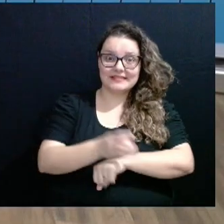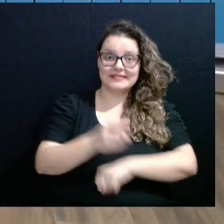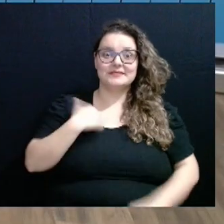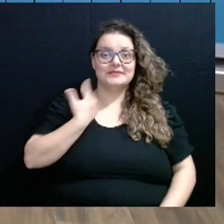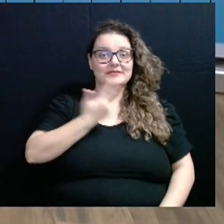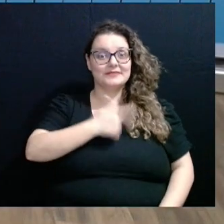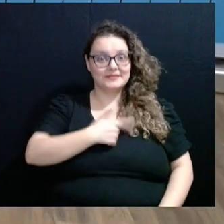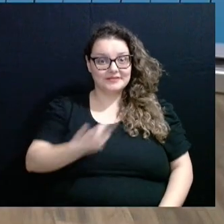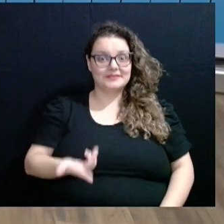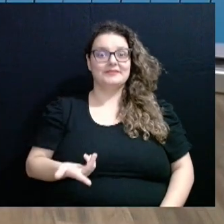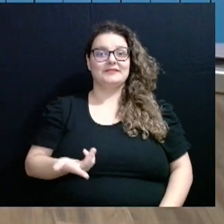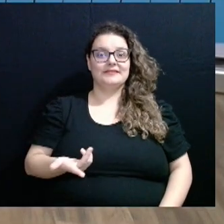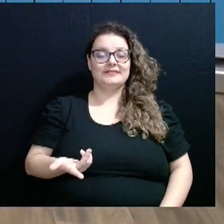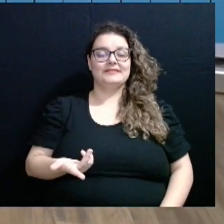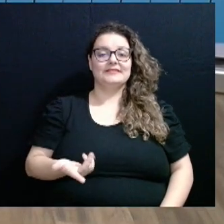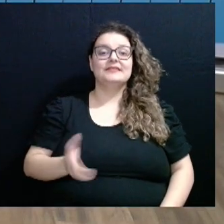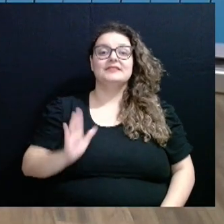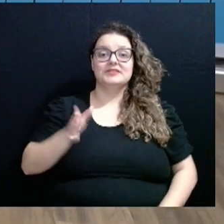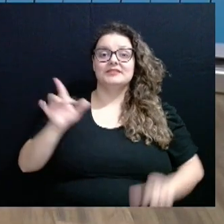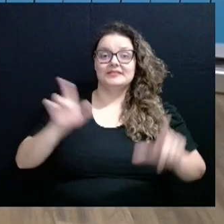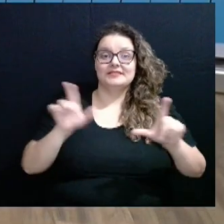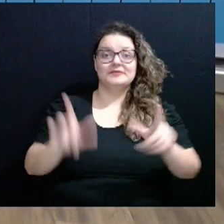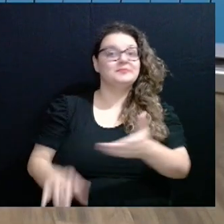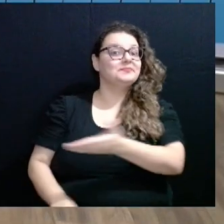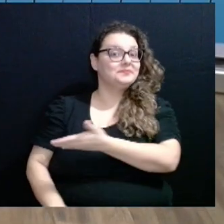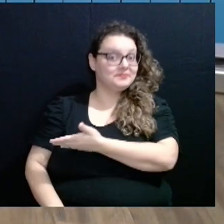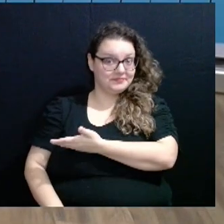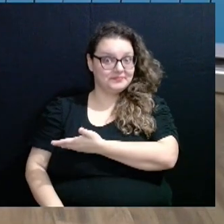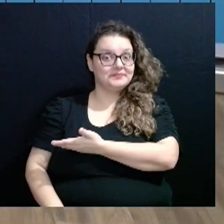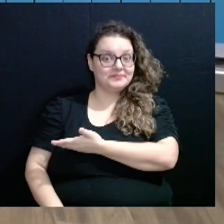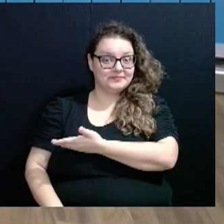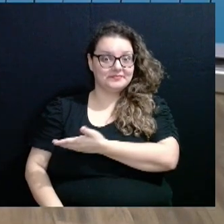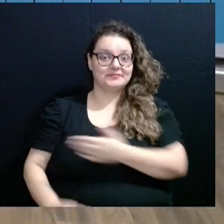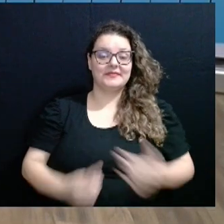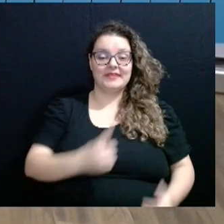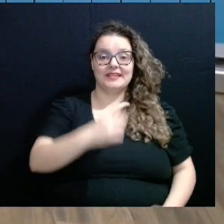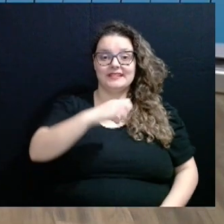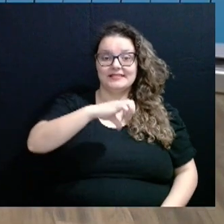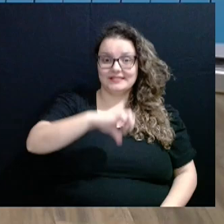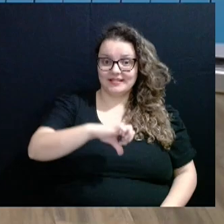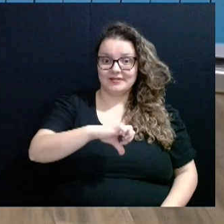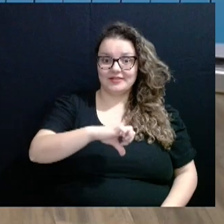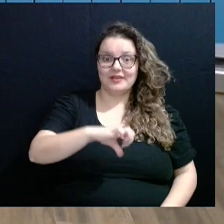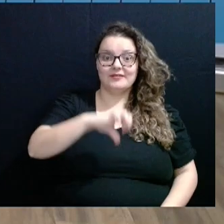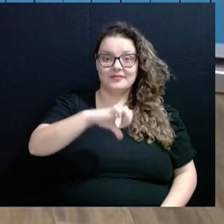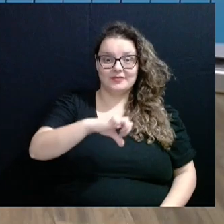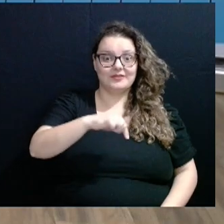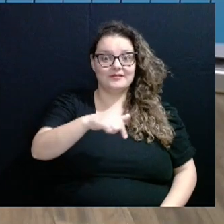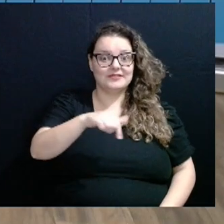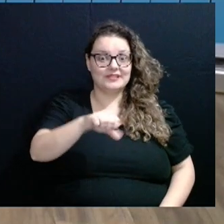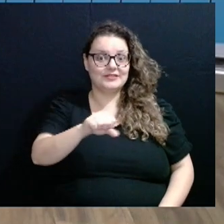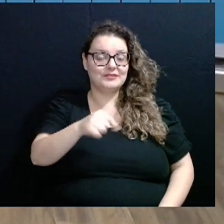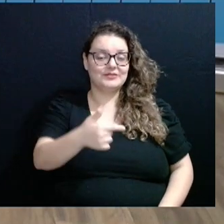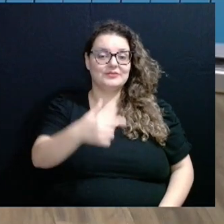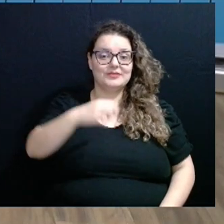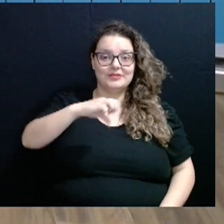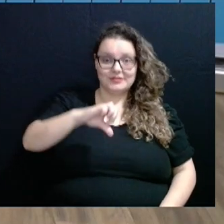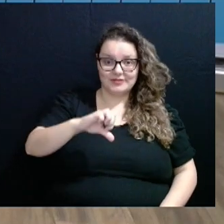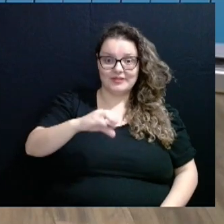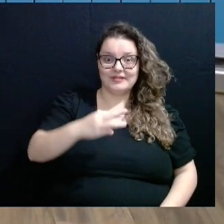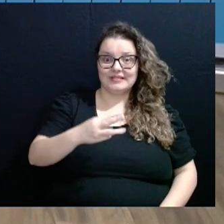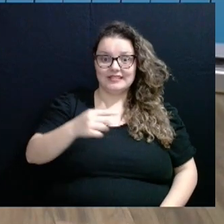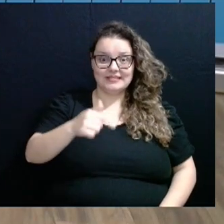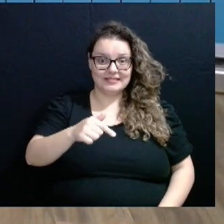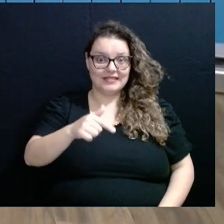nosso WhatsApp, que já aparece aqui embaixo da sua tela. 19 é o nosso DDD, para você que é de Campinas e região já sabe,